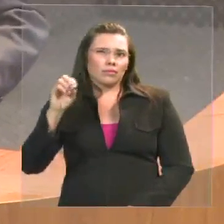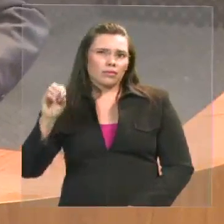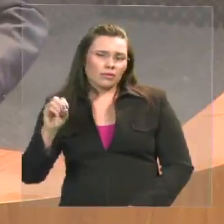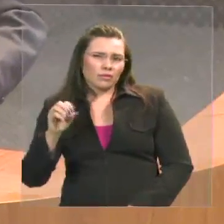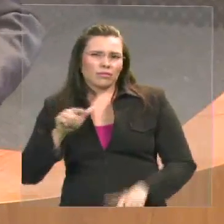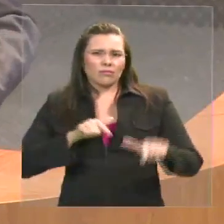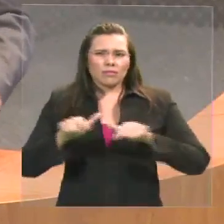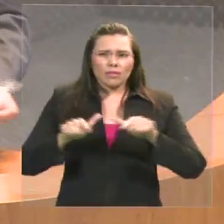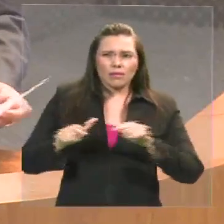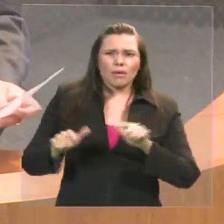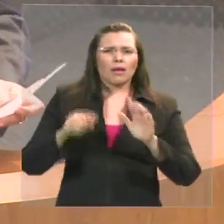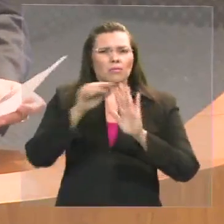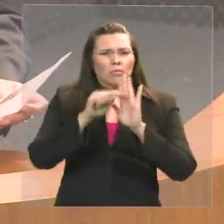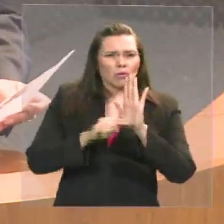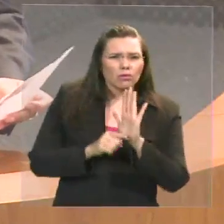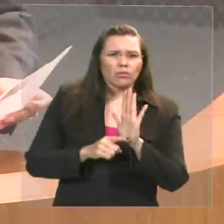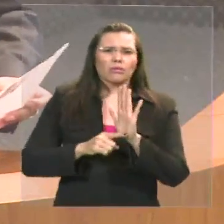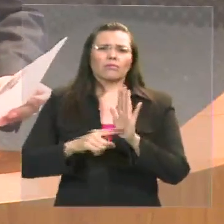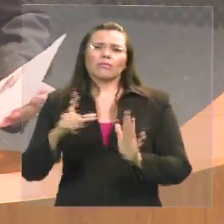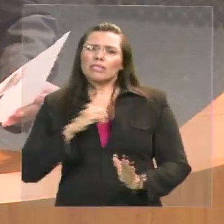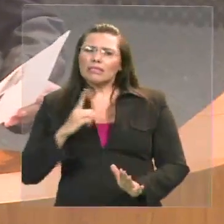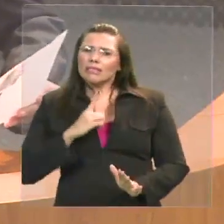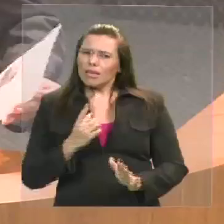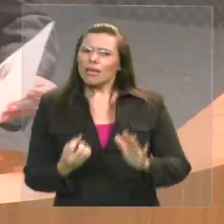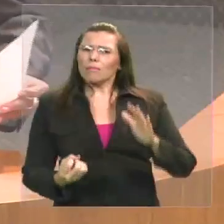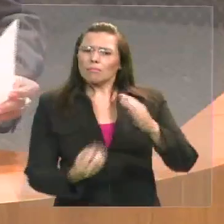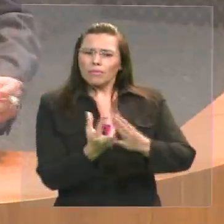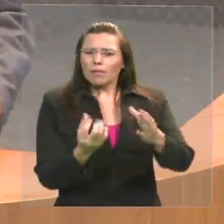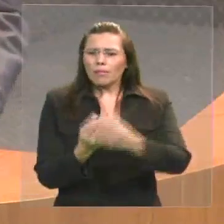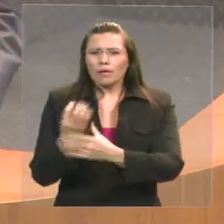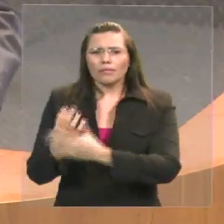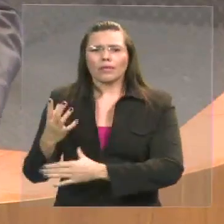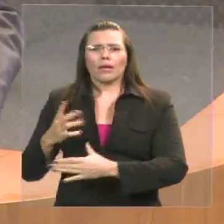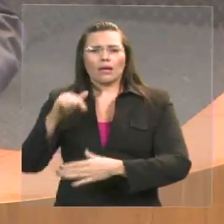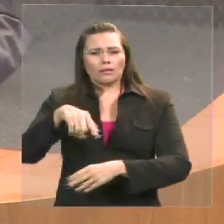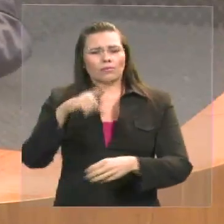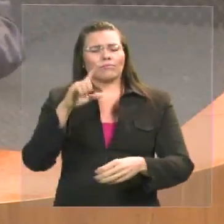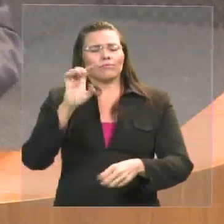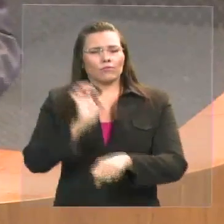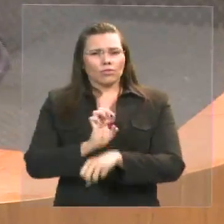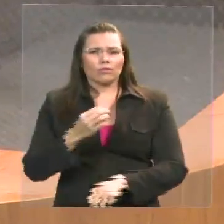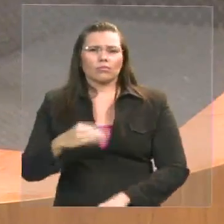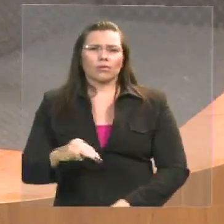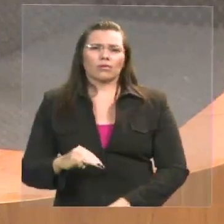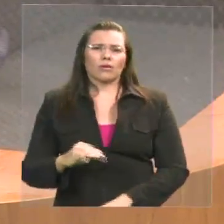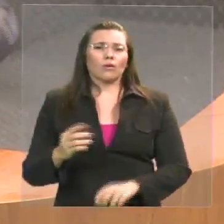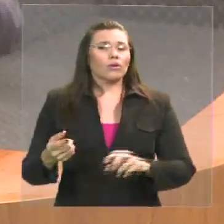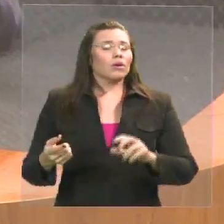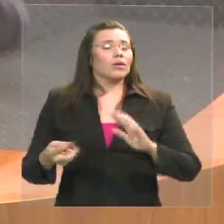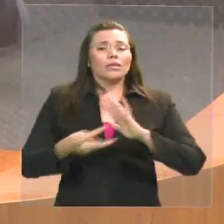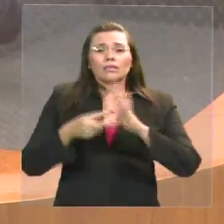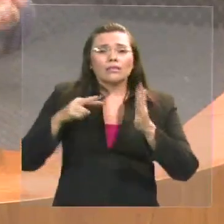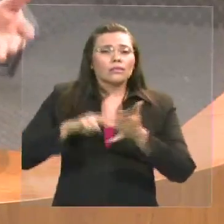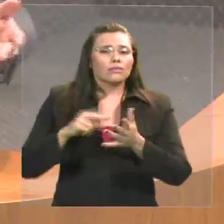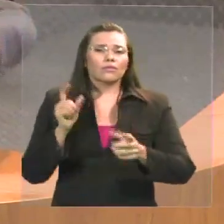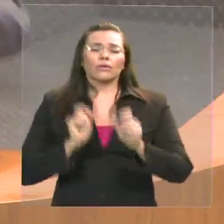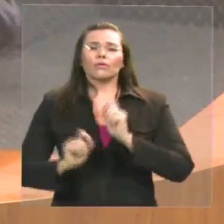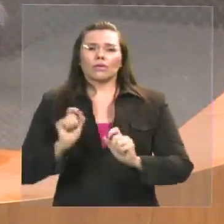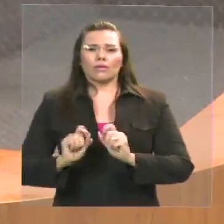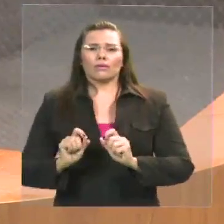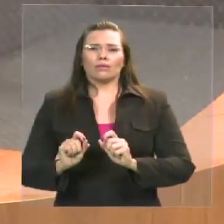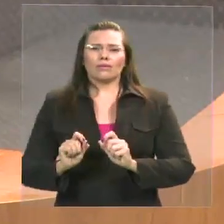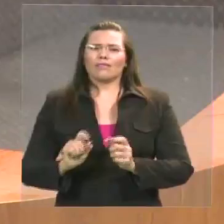sendo realmente levadas em todo o Estado do Maranhão, o que significa dizer que nós temos empreendimentos que estão gerando